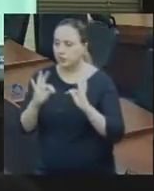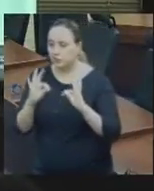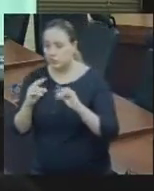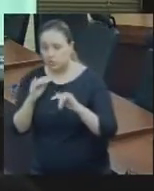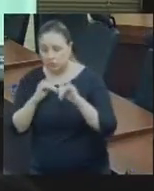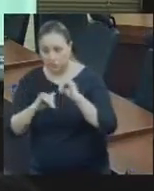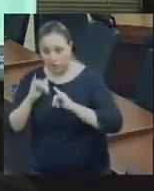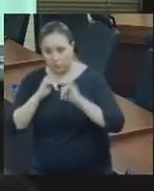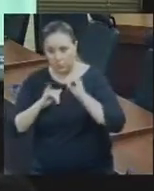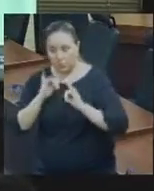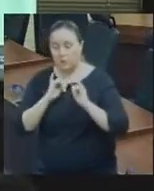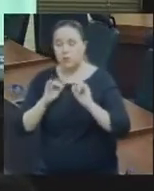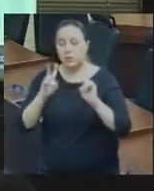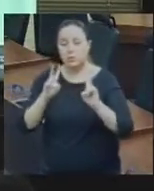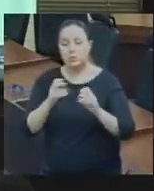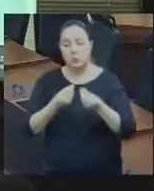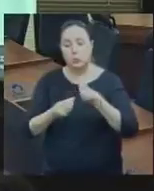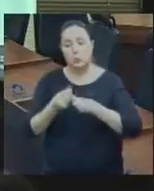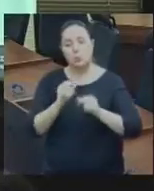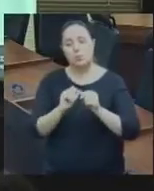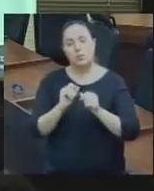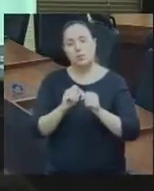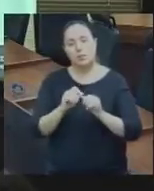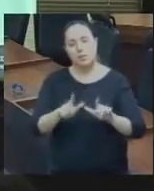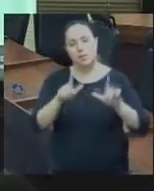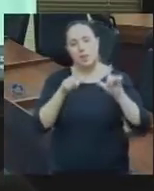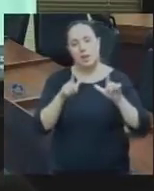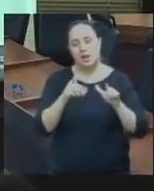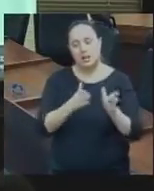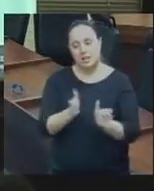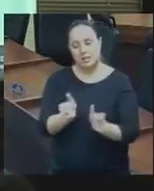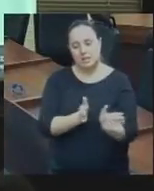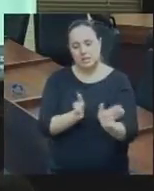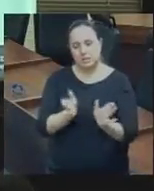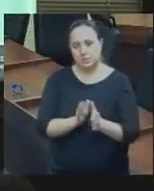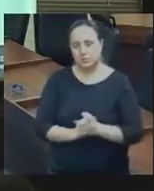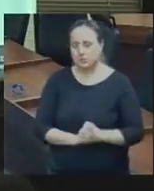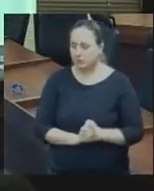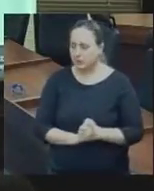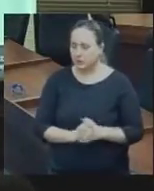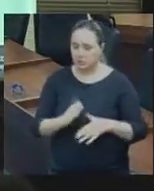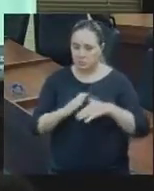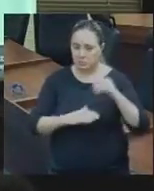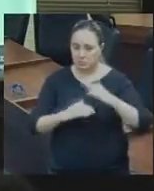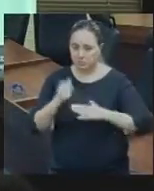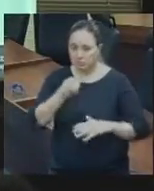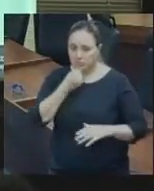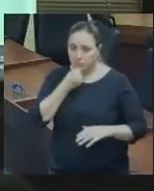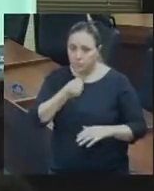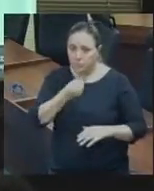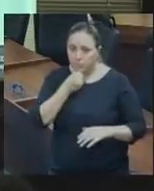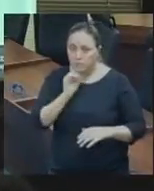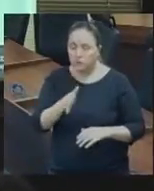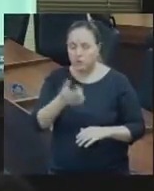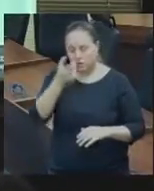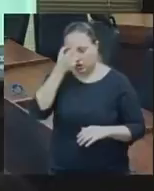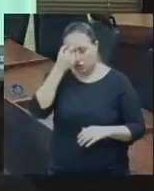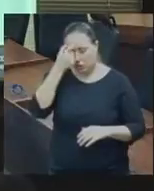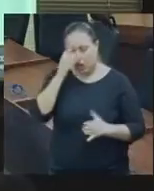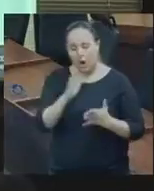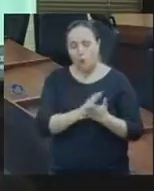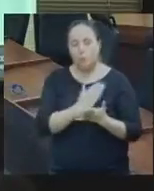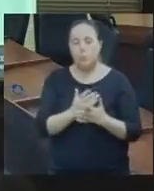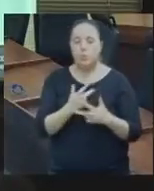sobre como fazer uma tela sensível então jornalistas já estão conscientes de alguns